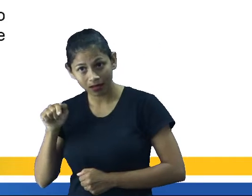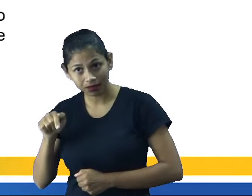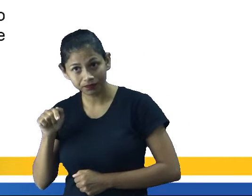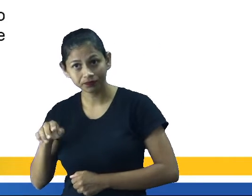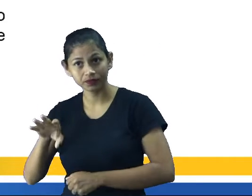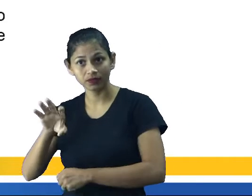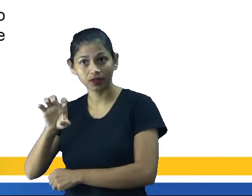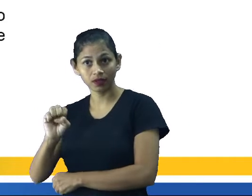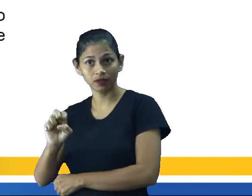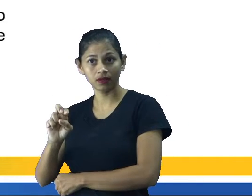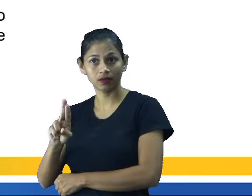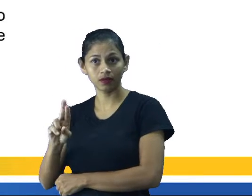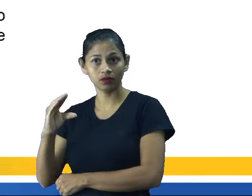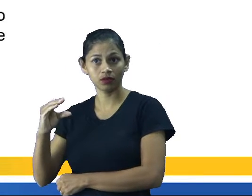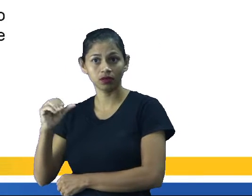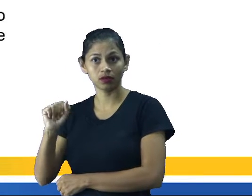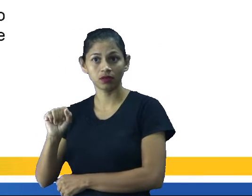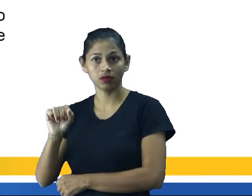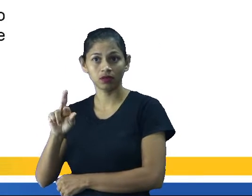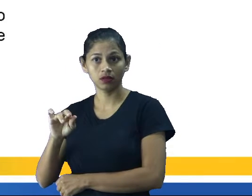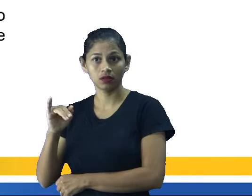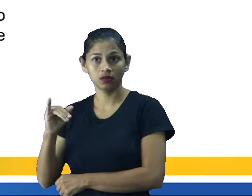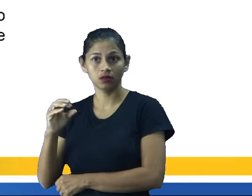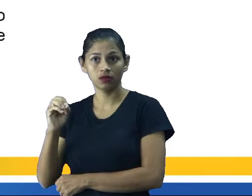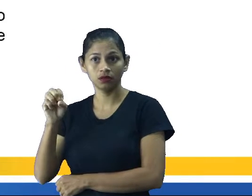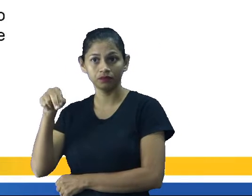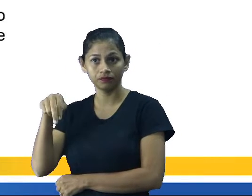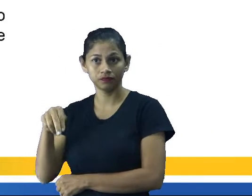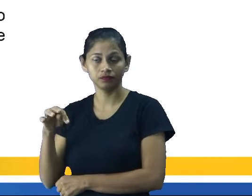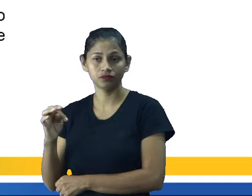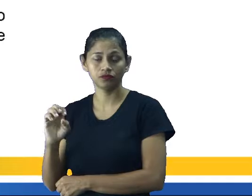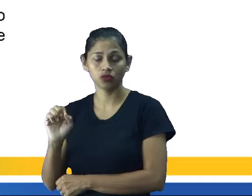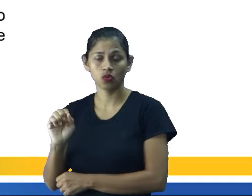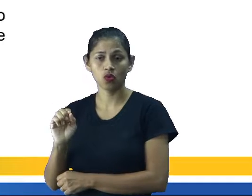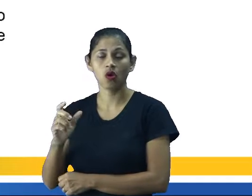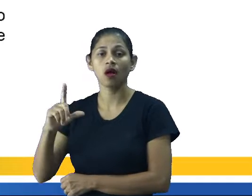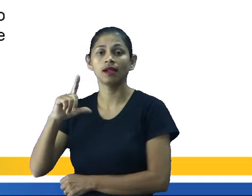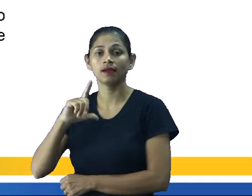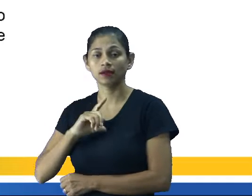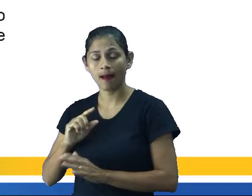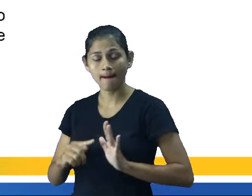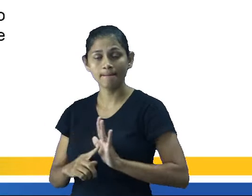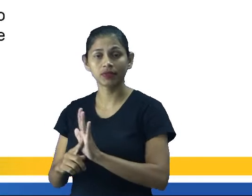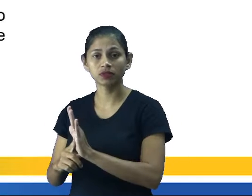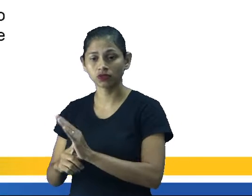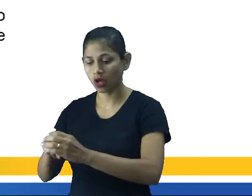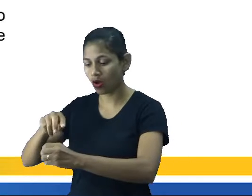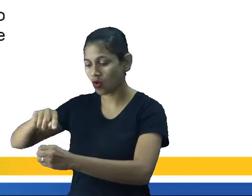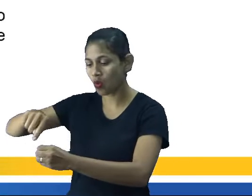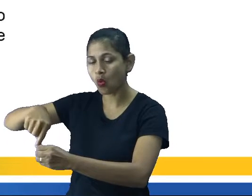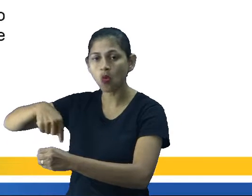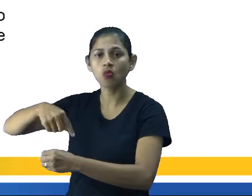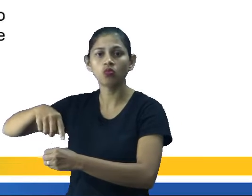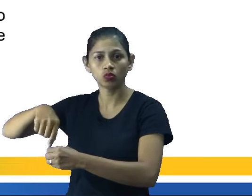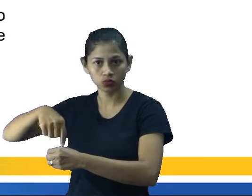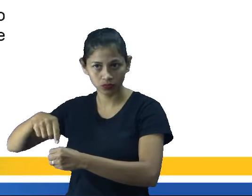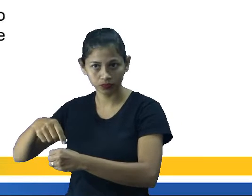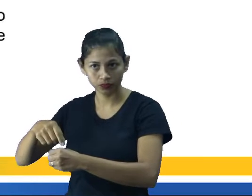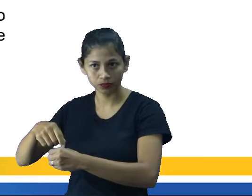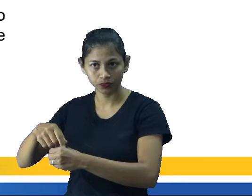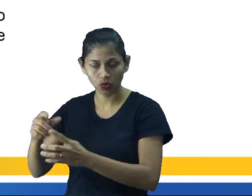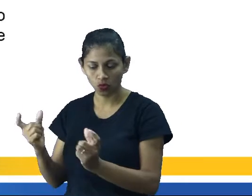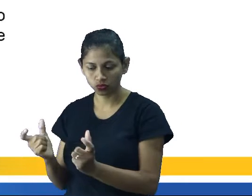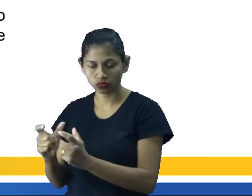células eucariontes? As células eucariontes são aquelas que apresentam um núcleo demilitado por um envoltório nuclear.